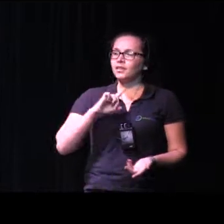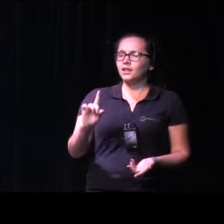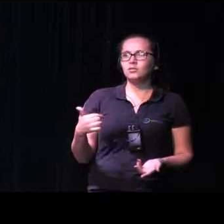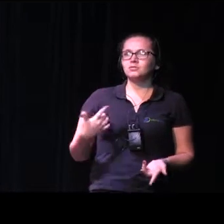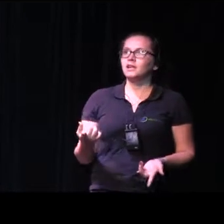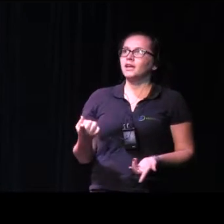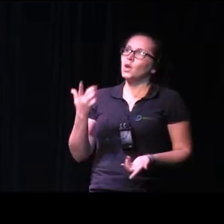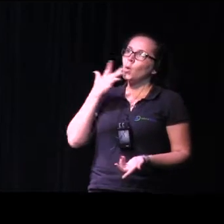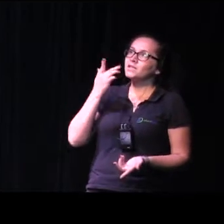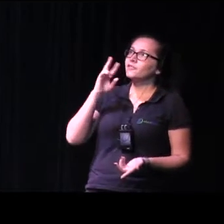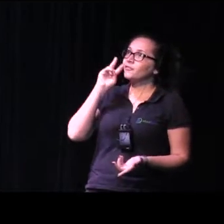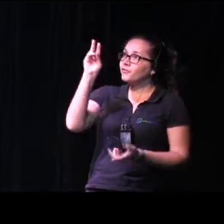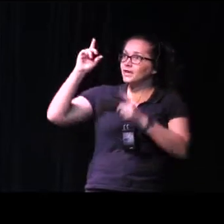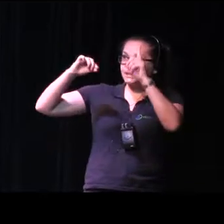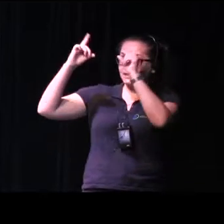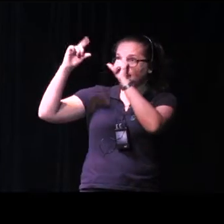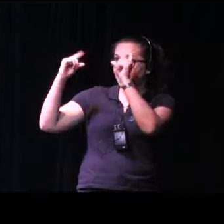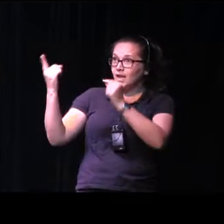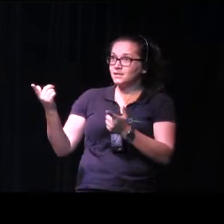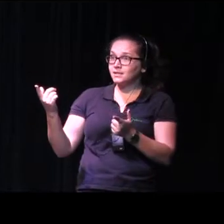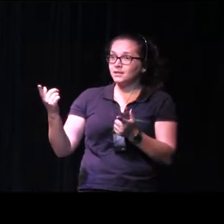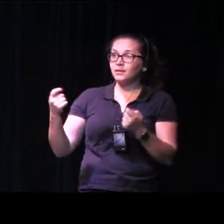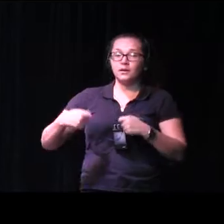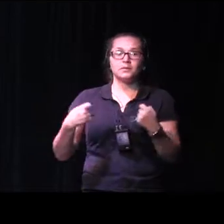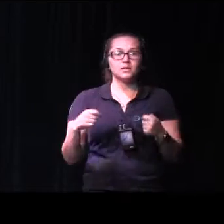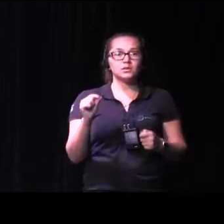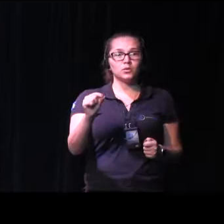E aí eu pensei, não existe nada melhor do que ver as